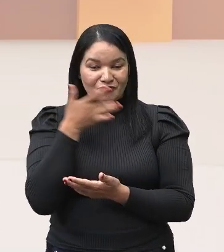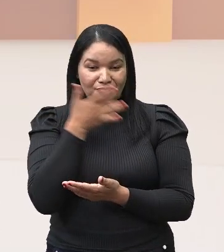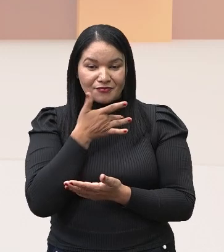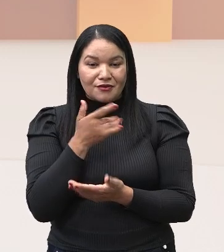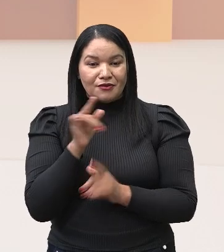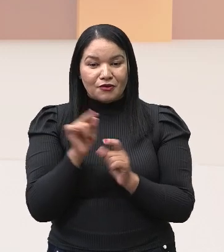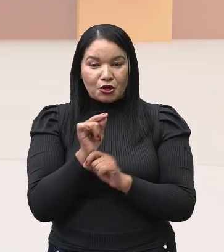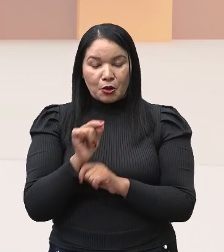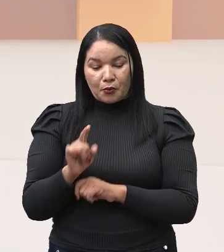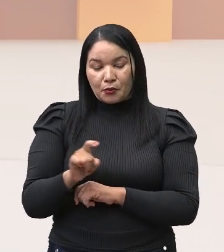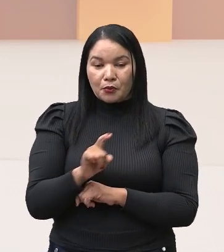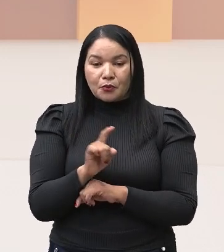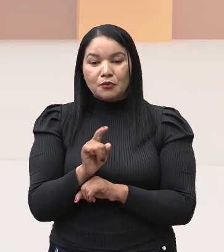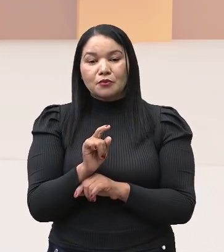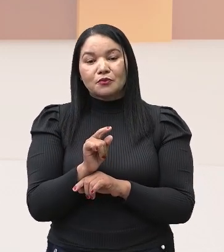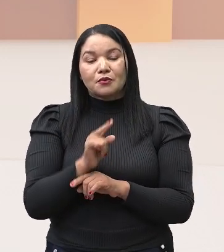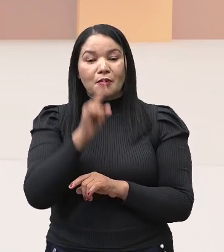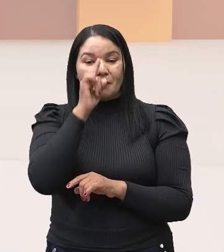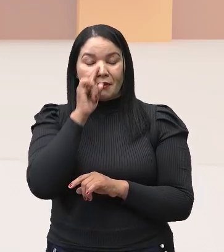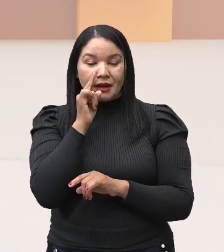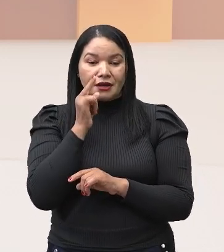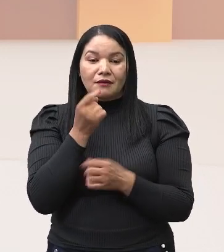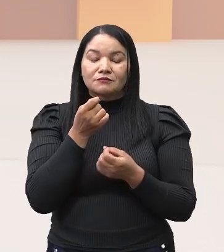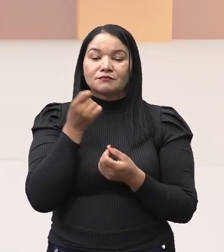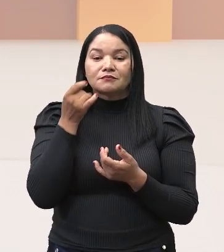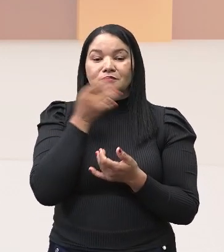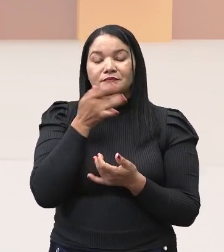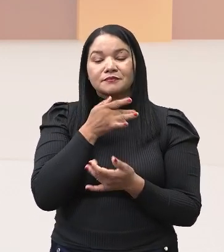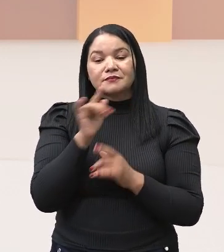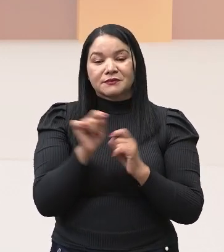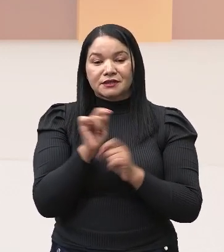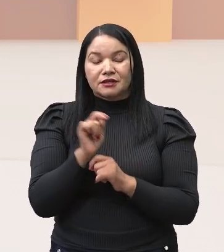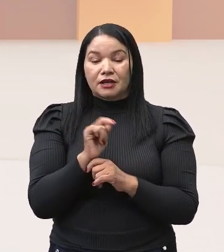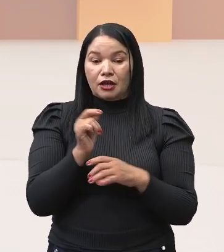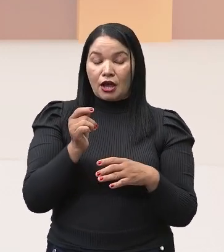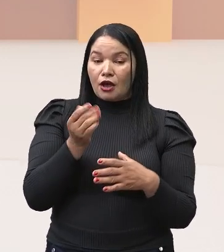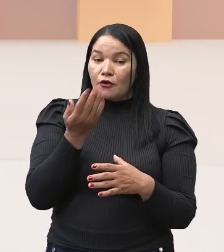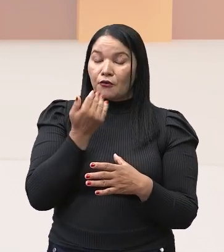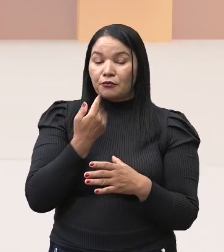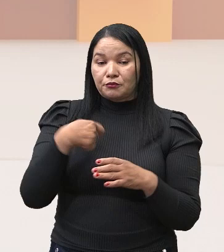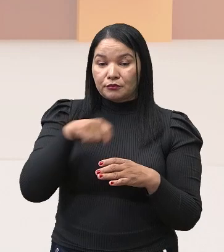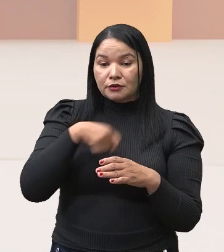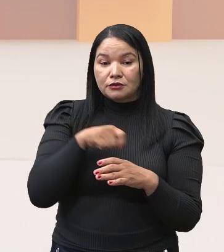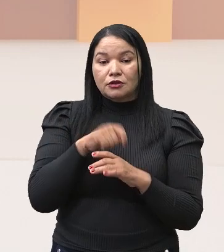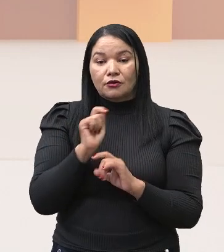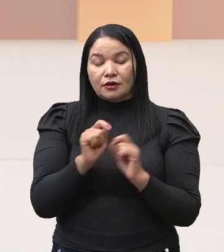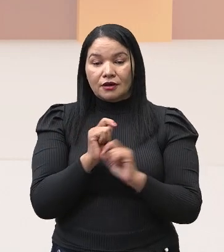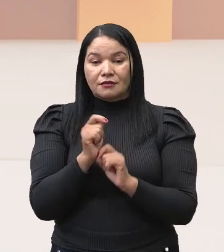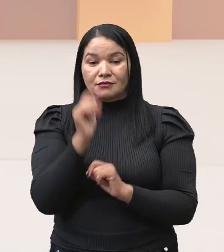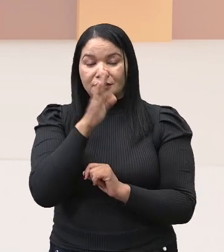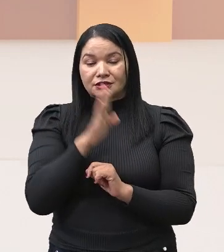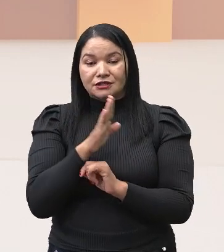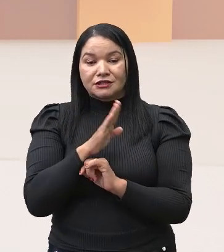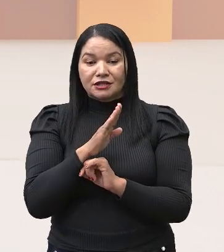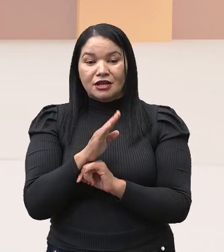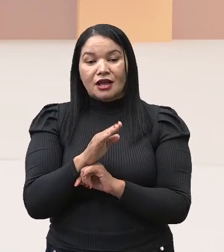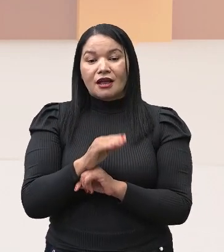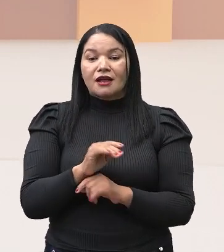delicioso com esse vatapá e esse arroz, porque a culinária brasileira ela vai ser